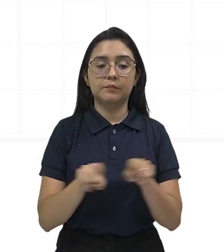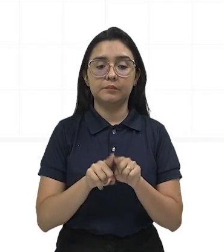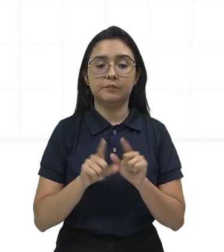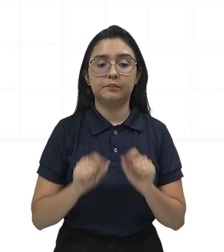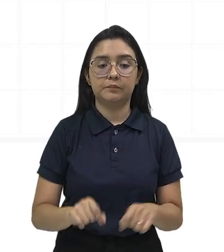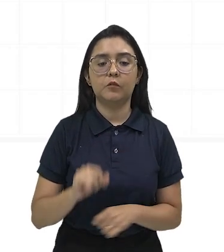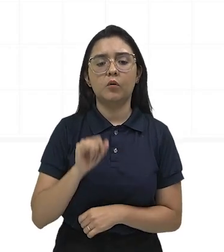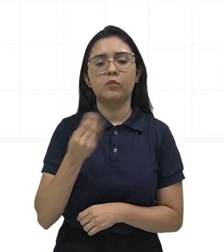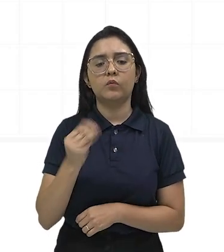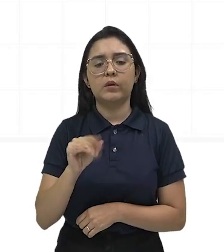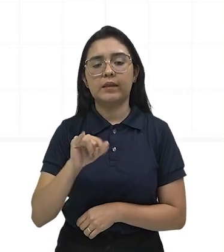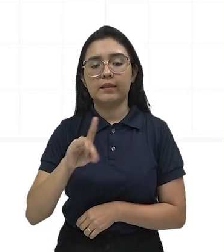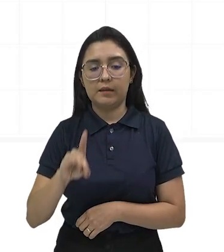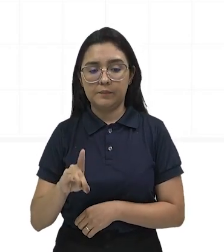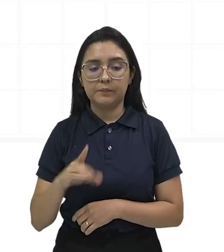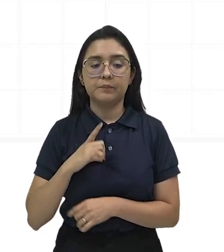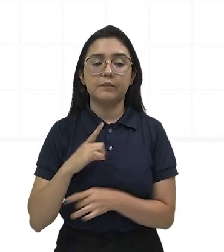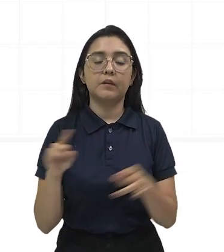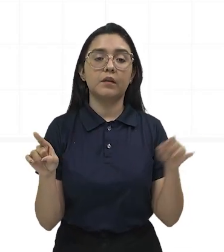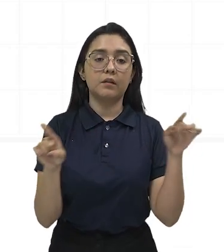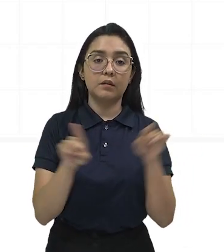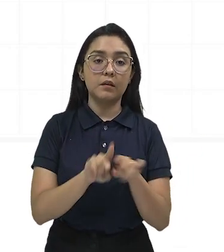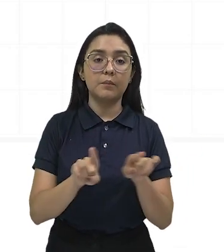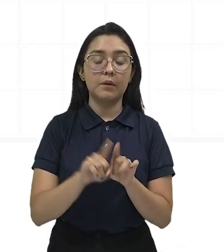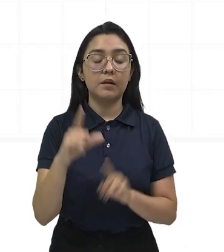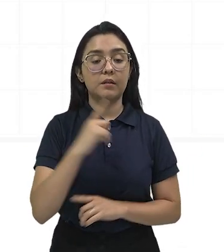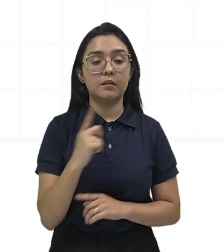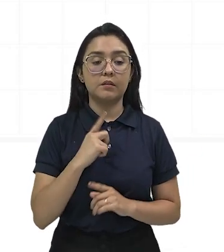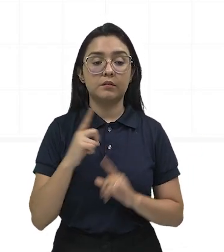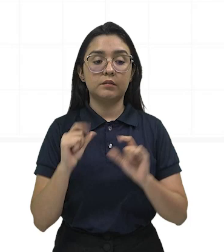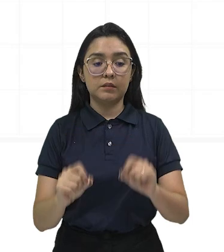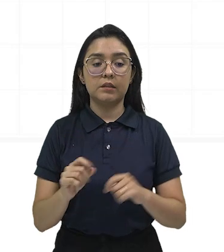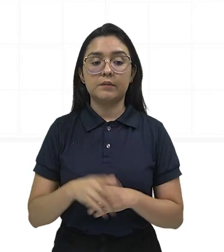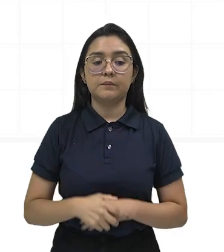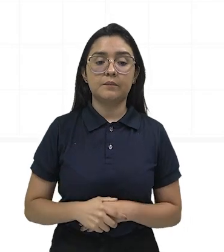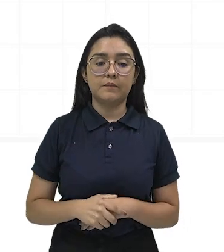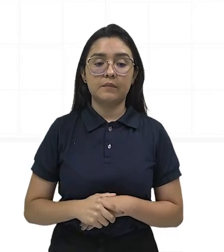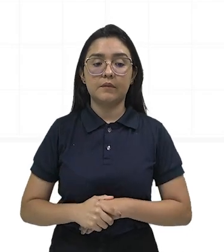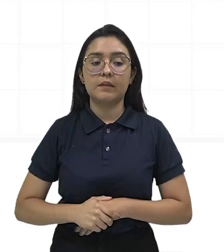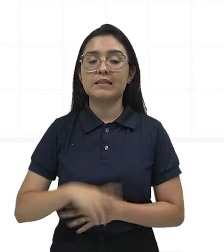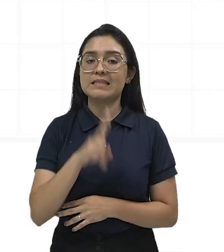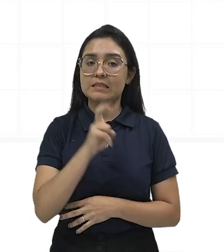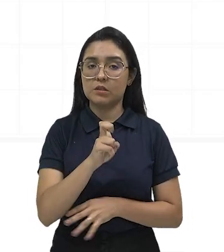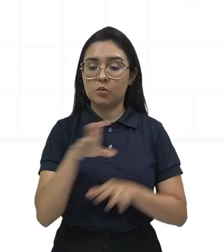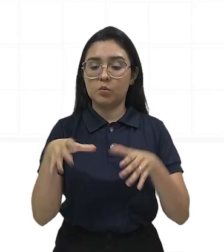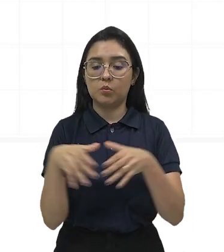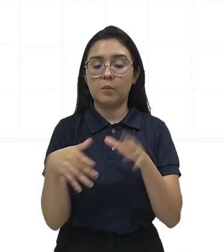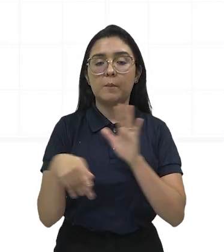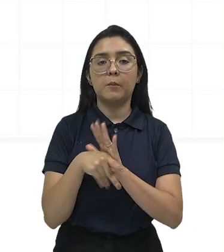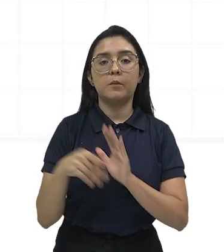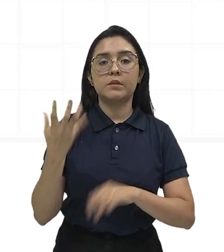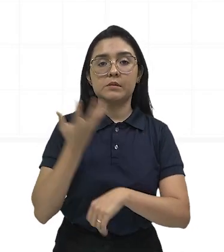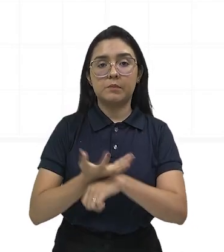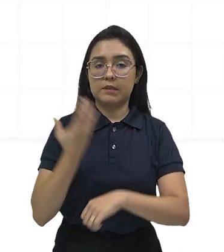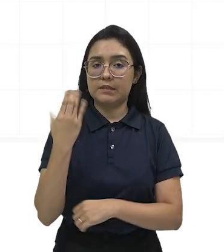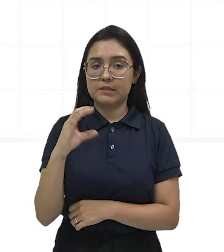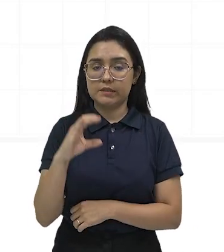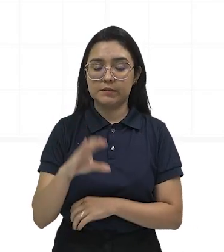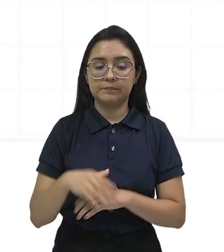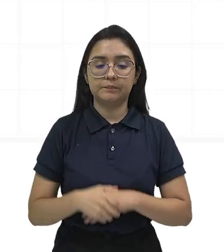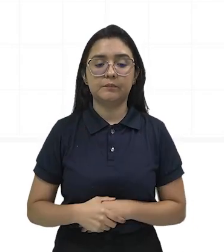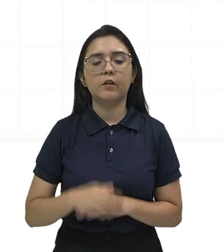colocar ID. E ela tem 5 turmas de ciências, certo? Que eu